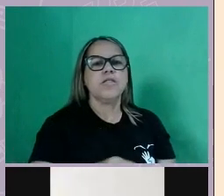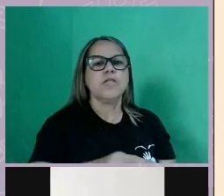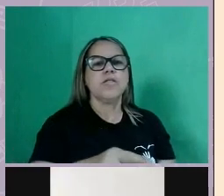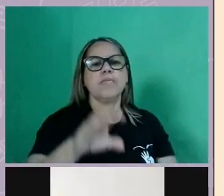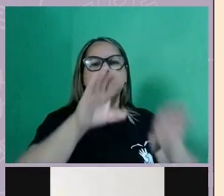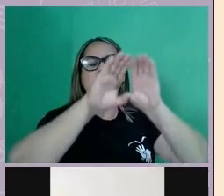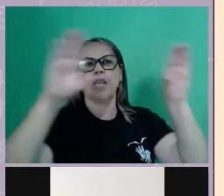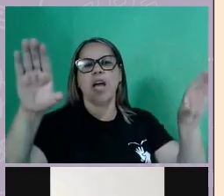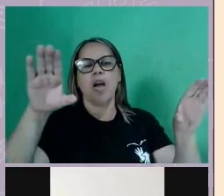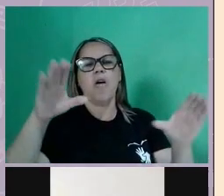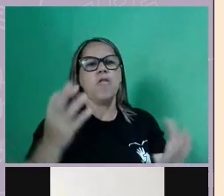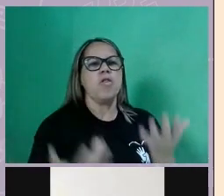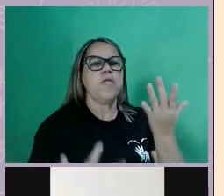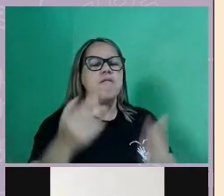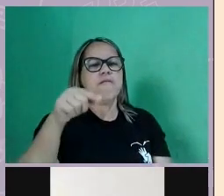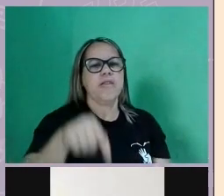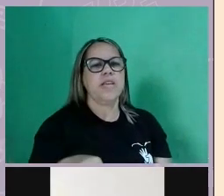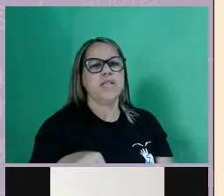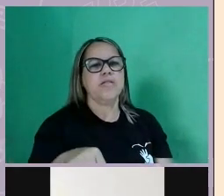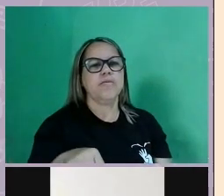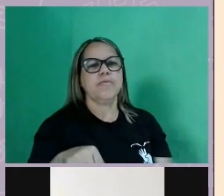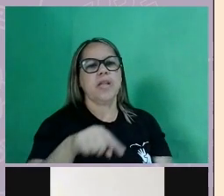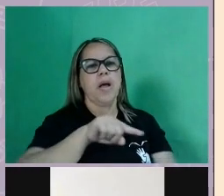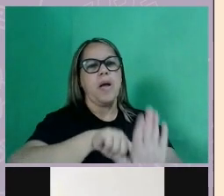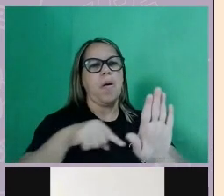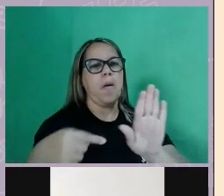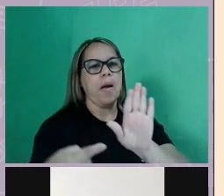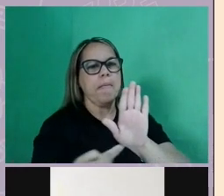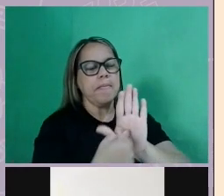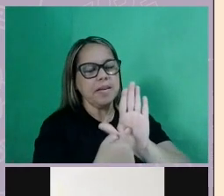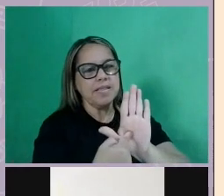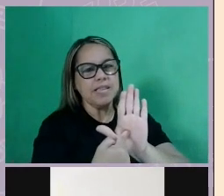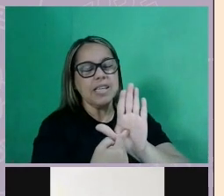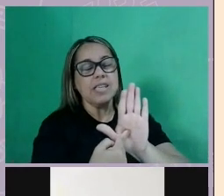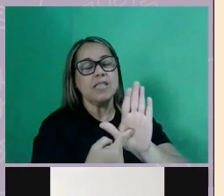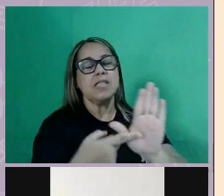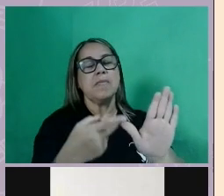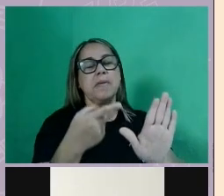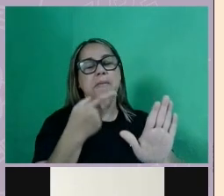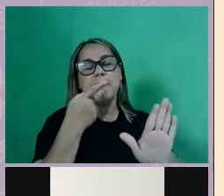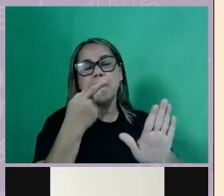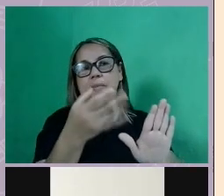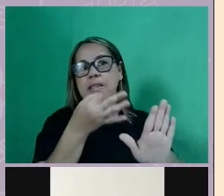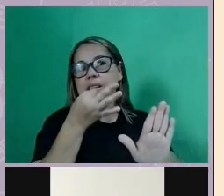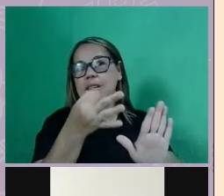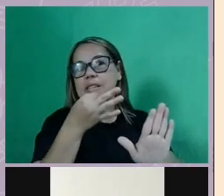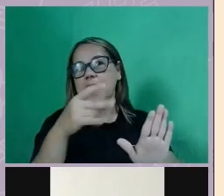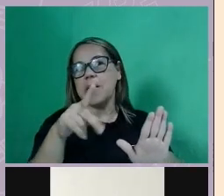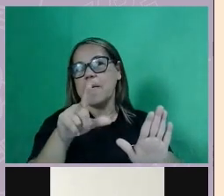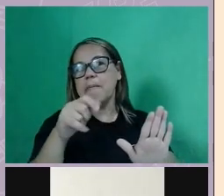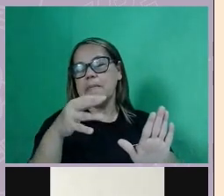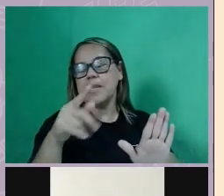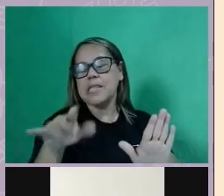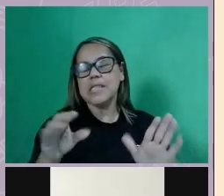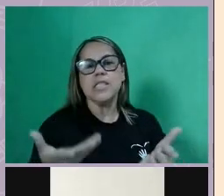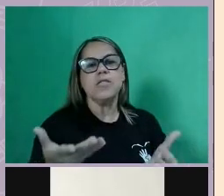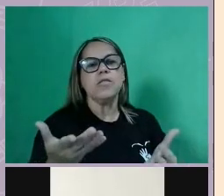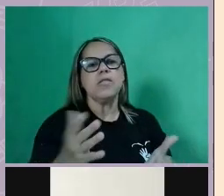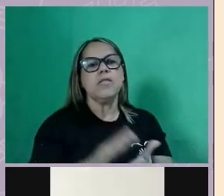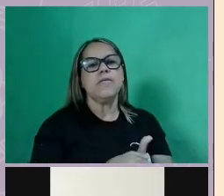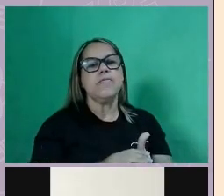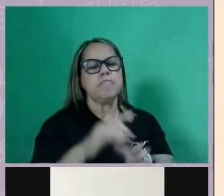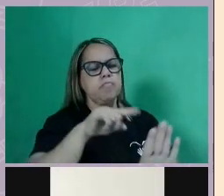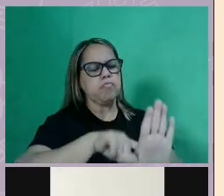é uma metáfora que serve de base para Platão expor ideias beleza a alegoria da caverna é uma metáfora para